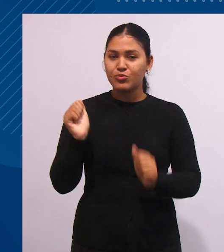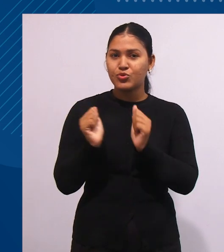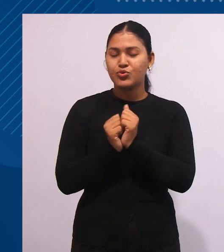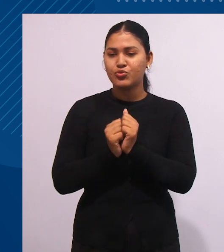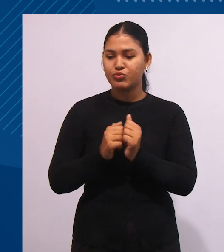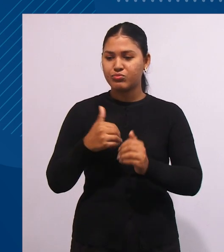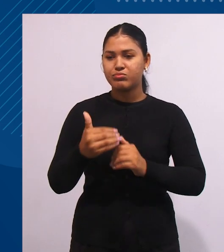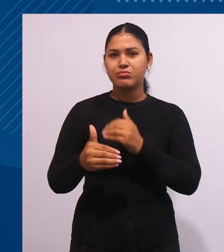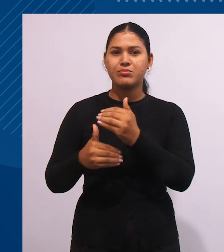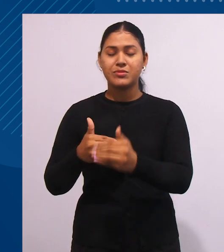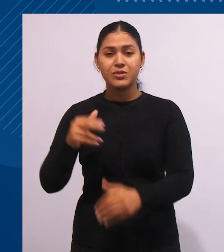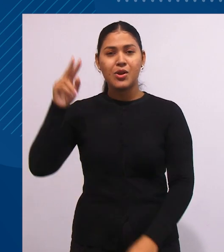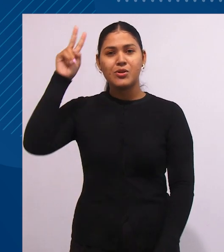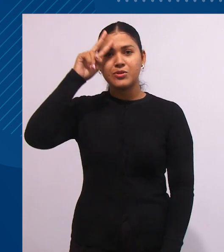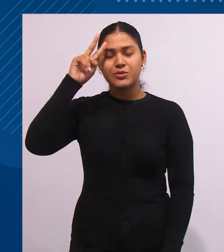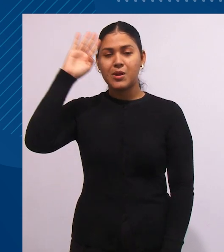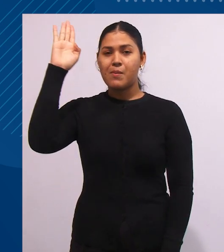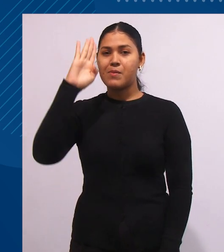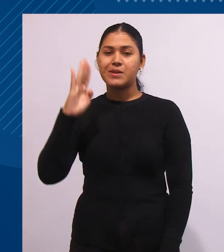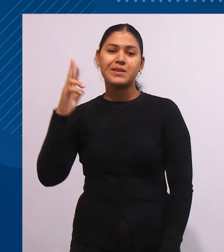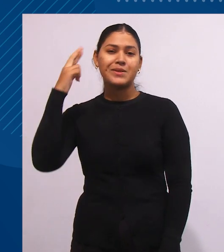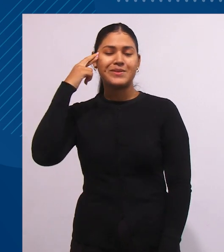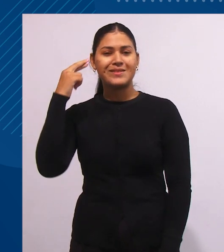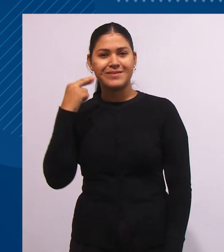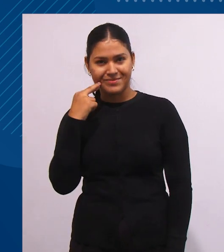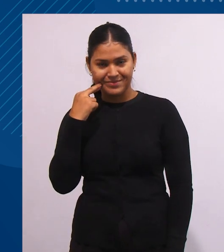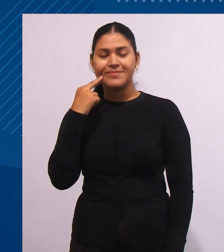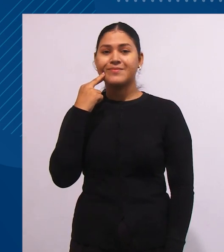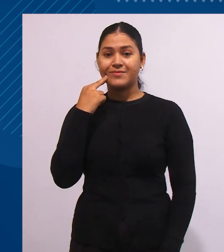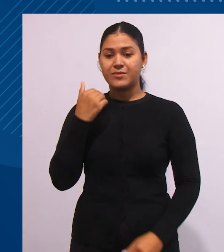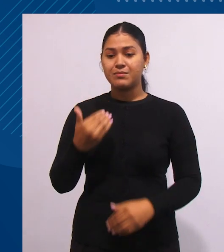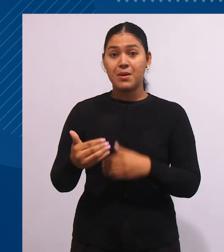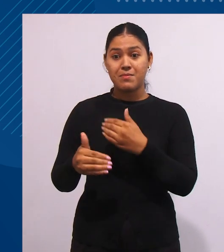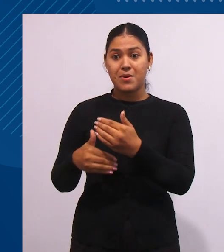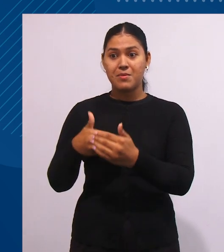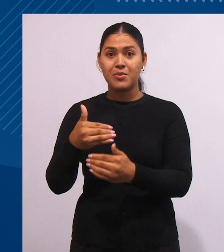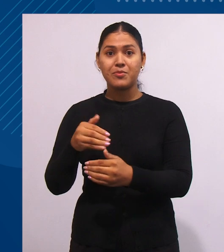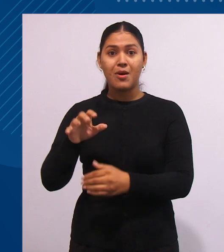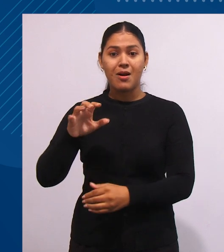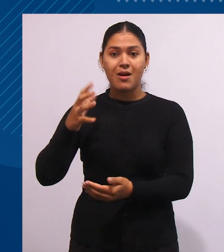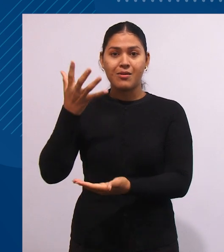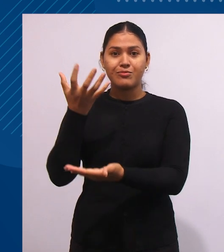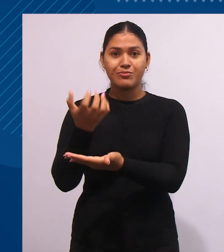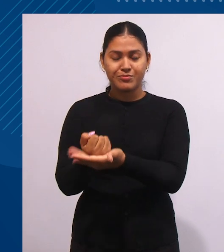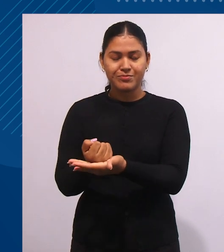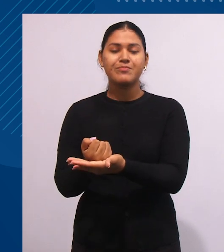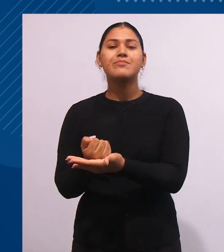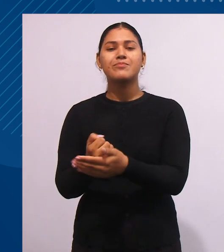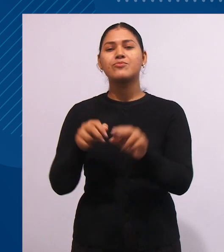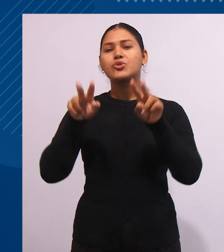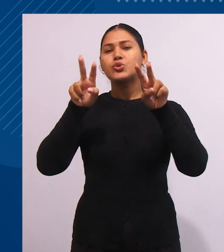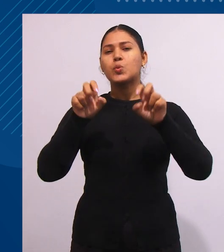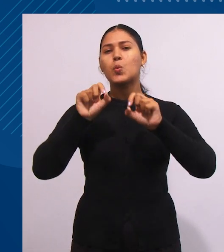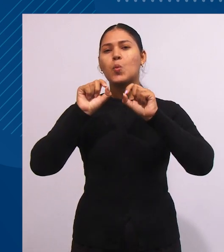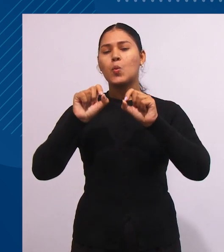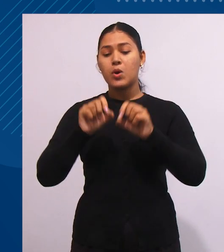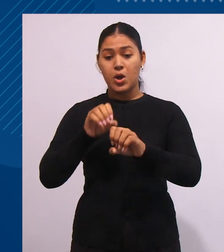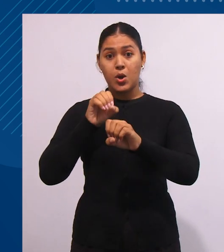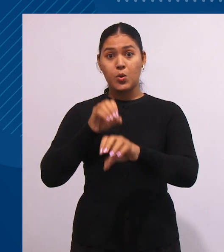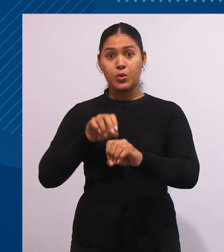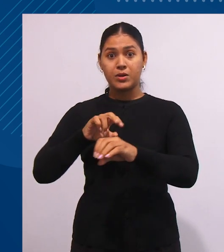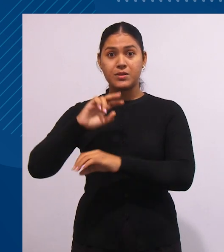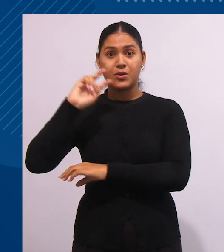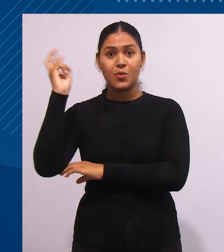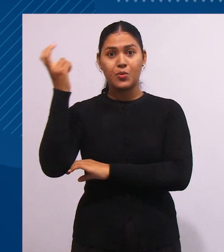na série História da Educação Brasileira e Rondoniense, em que nós estamos tratando um pouco mais sobre a